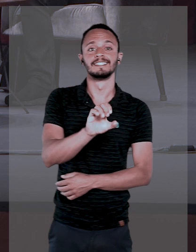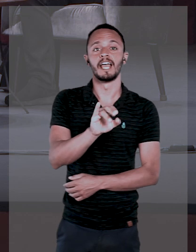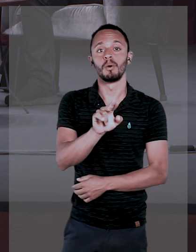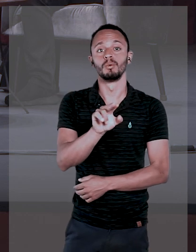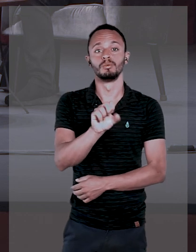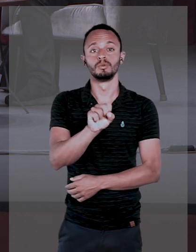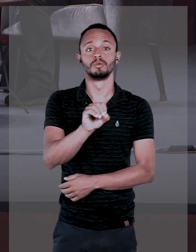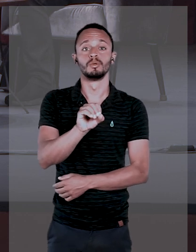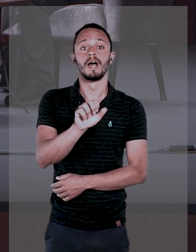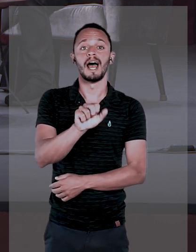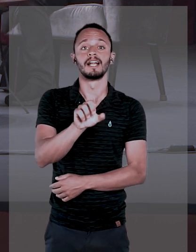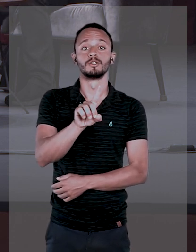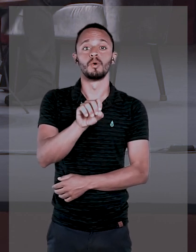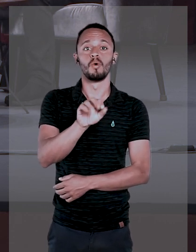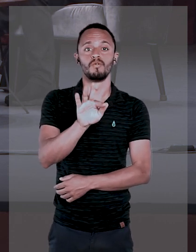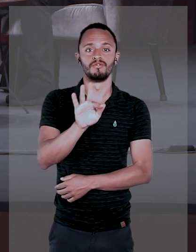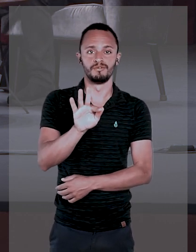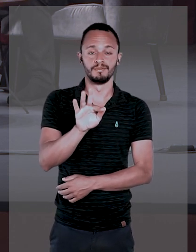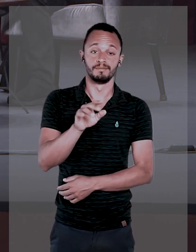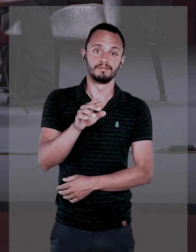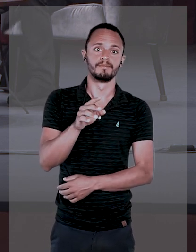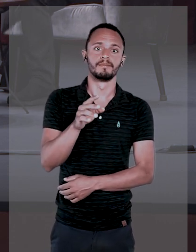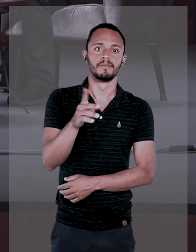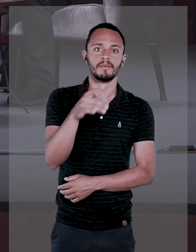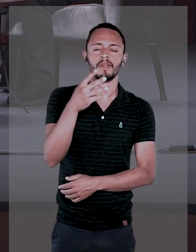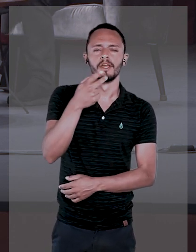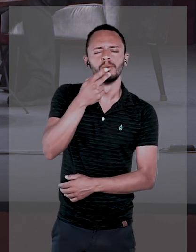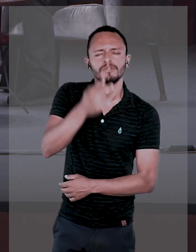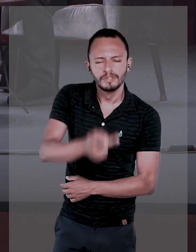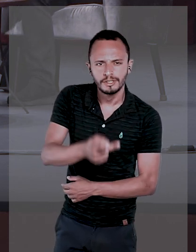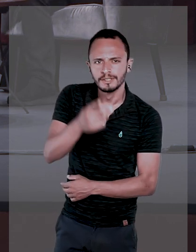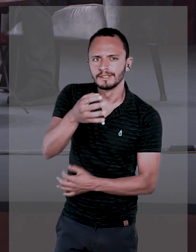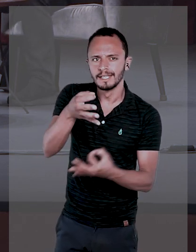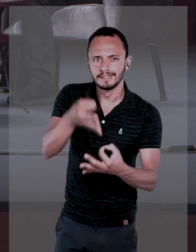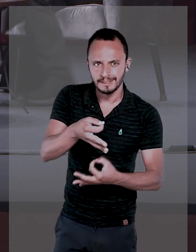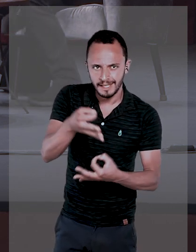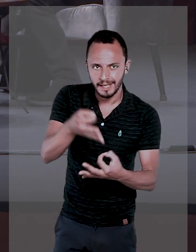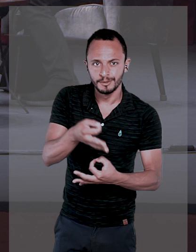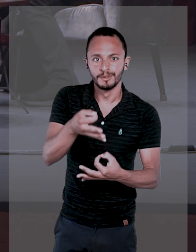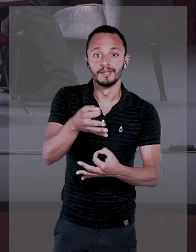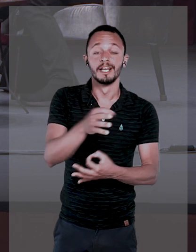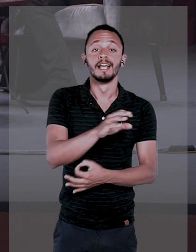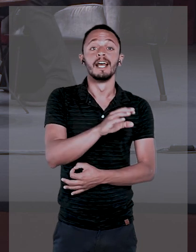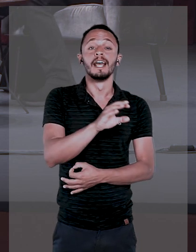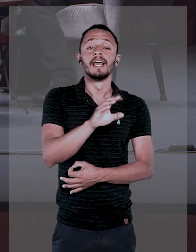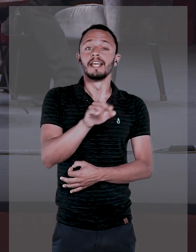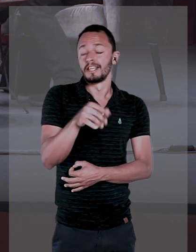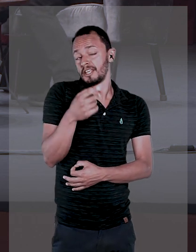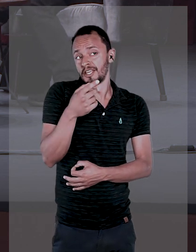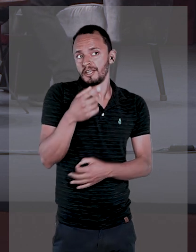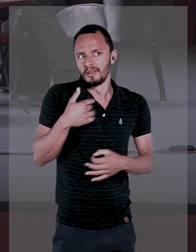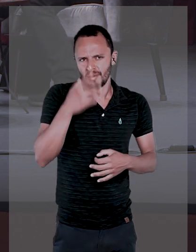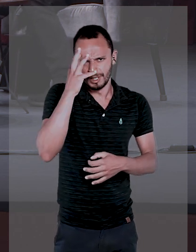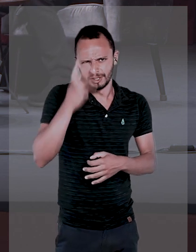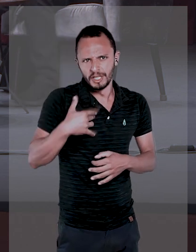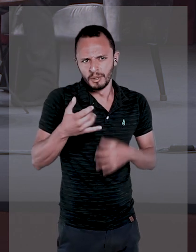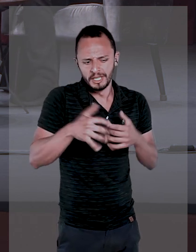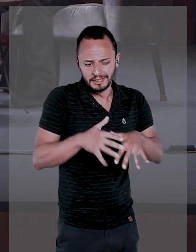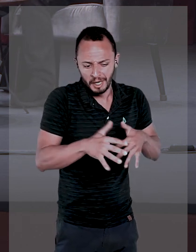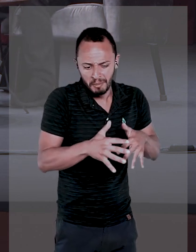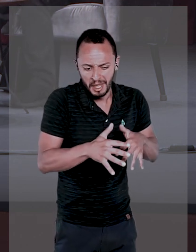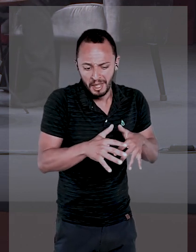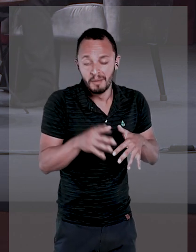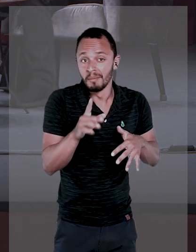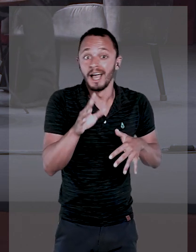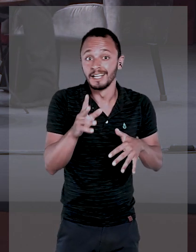Obrigado, Celso. Celso Adolfo, gente. Maravilha, gente. Eu disse que não ia dar certo e não deu. Eu tremi muito,